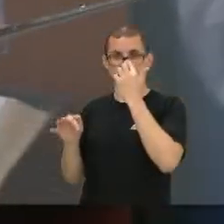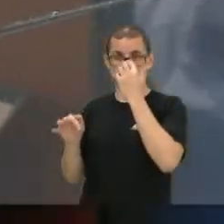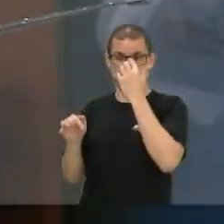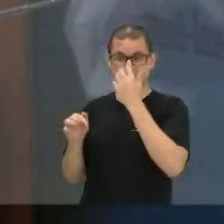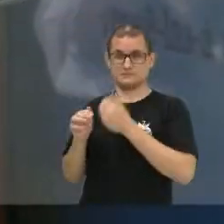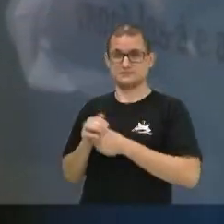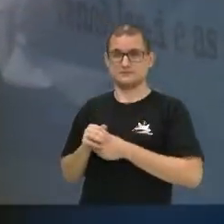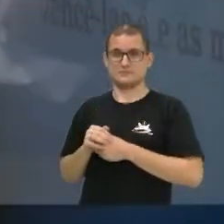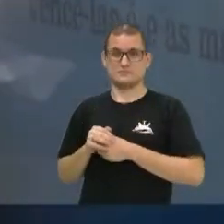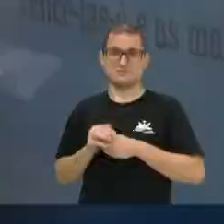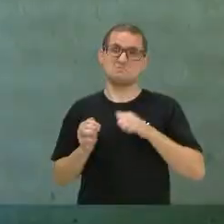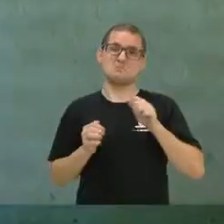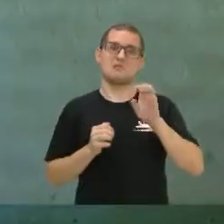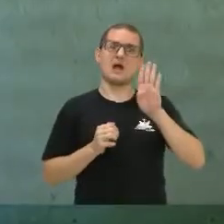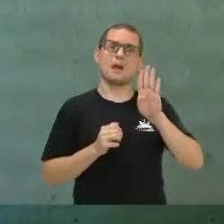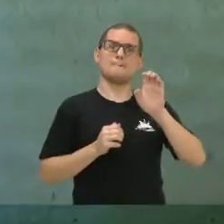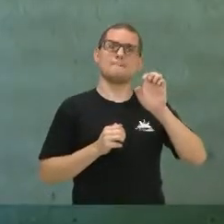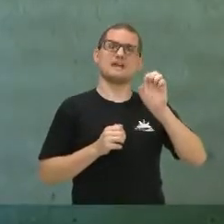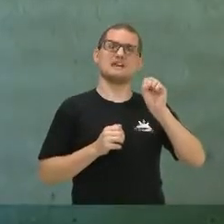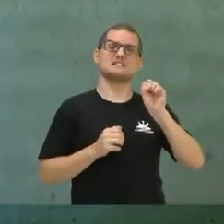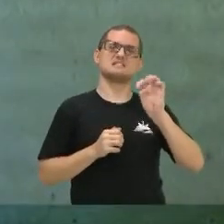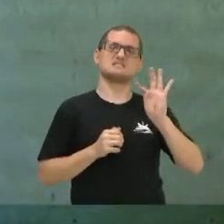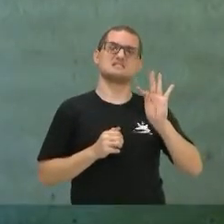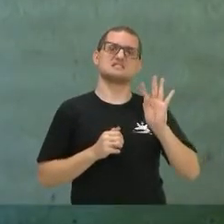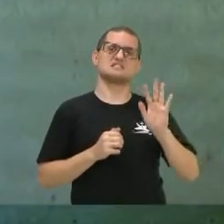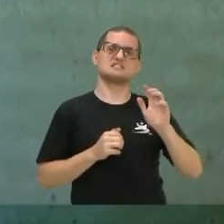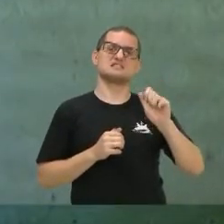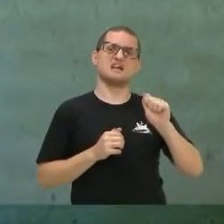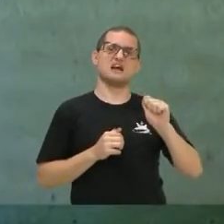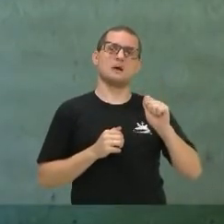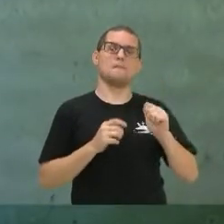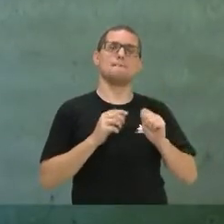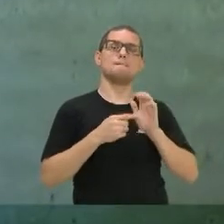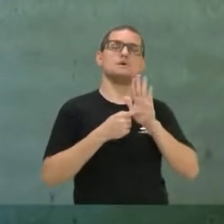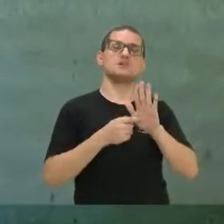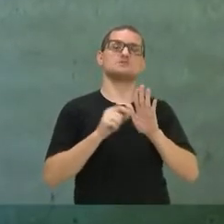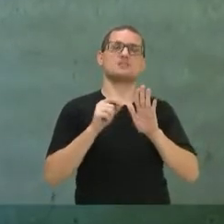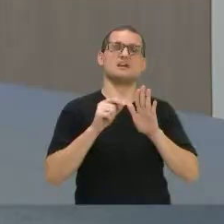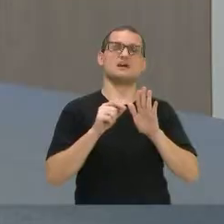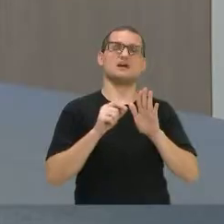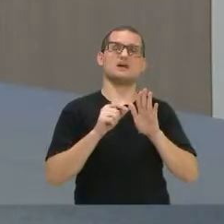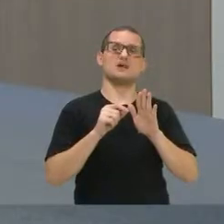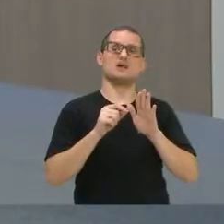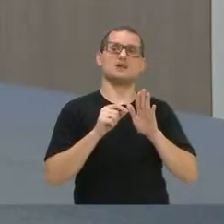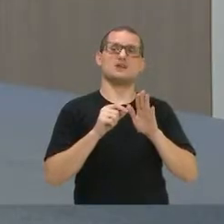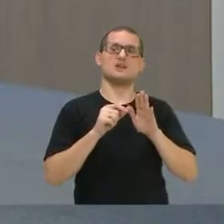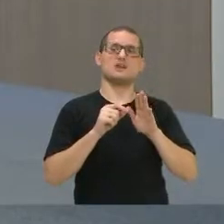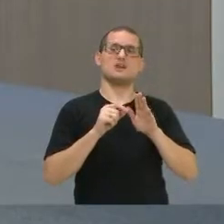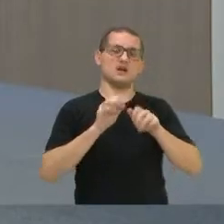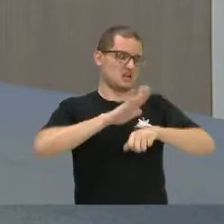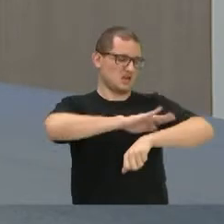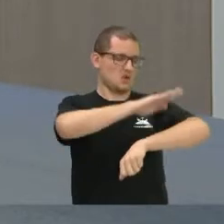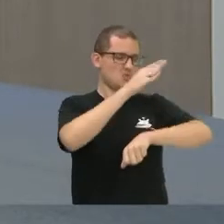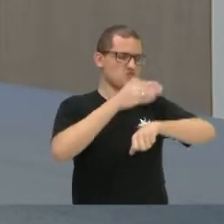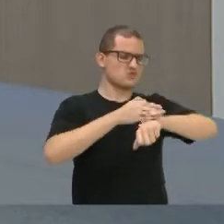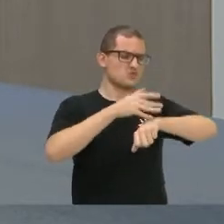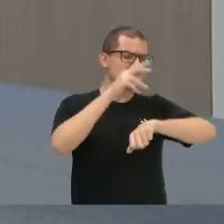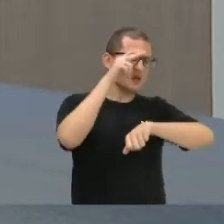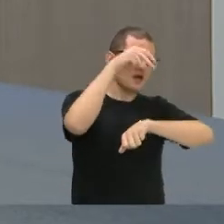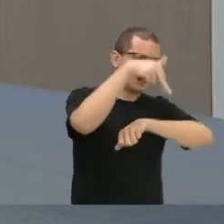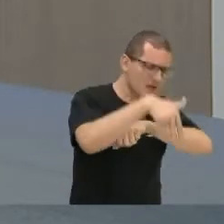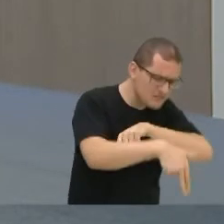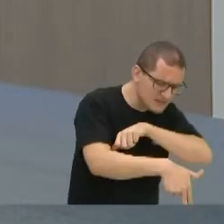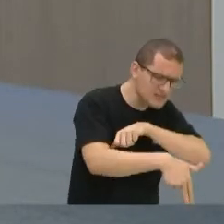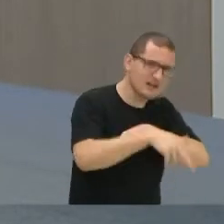é a besta que sobe do abismo vai como bater abismo é o lugar das potências diabólicas